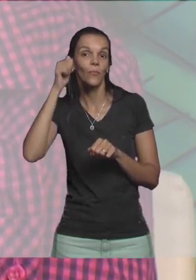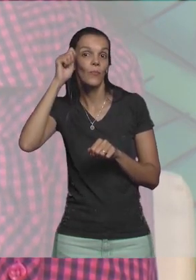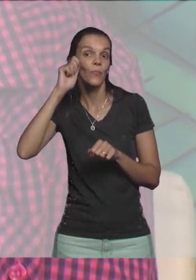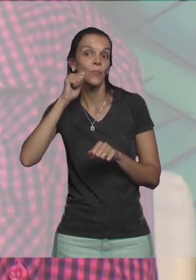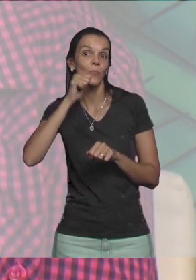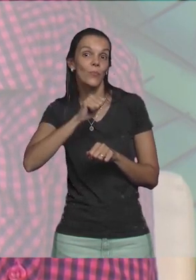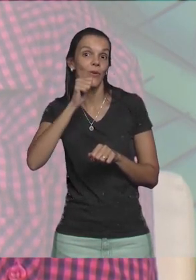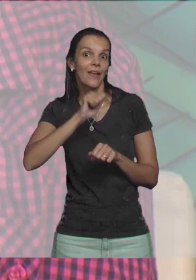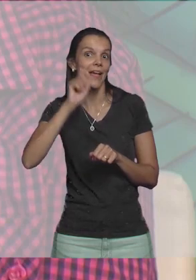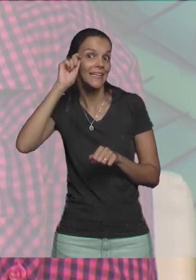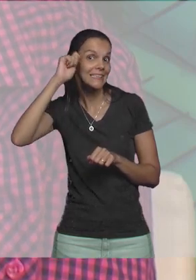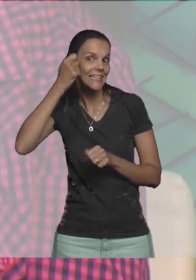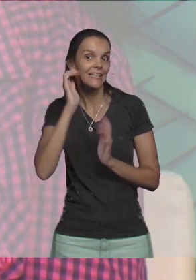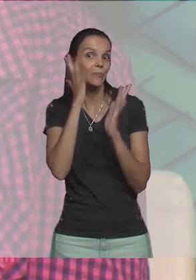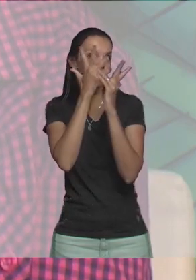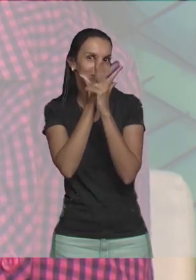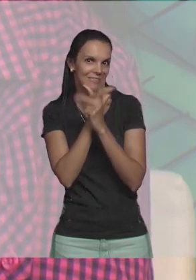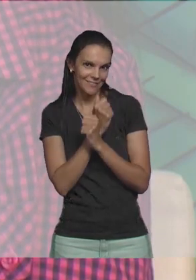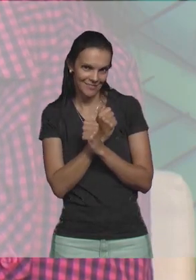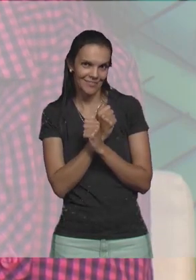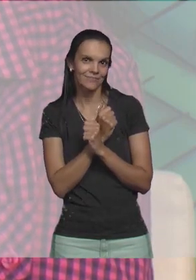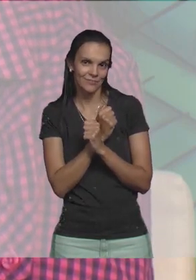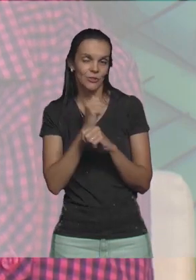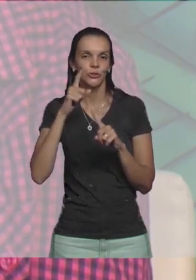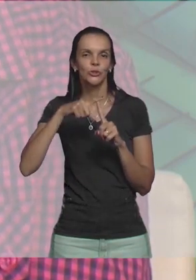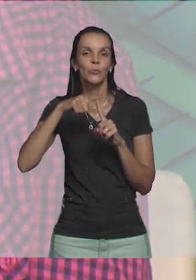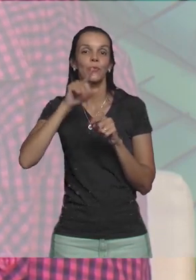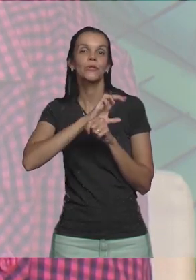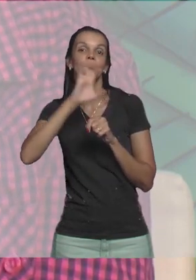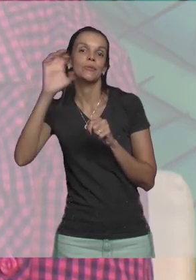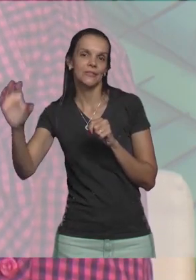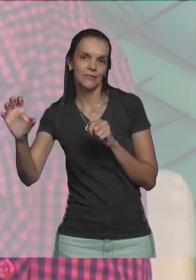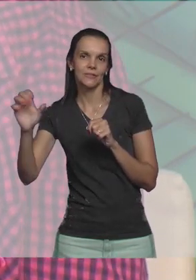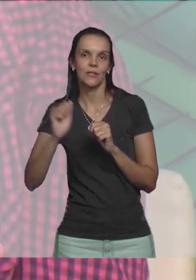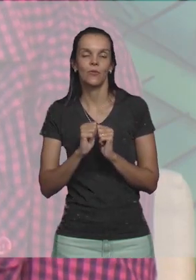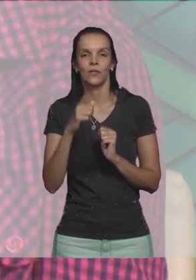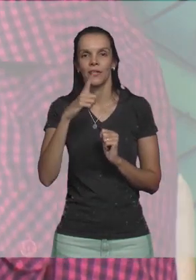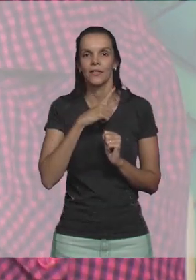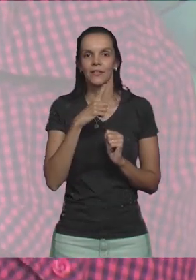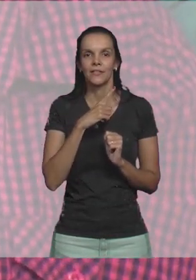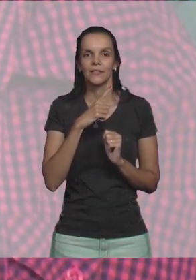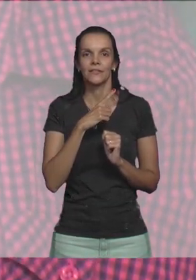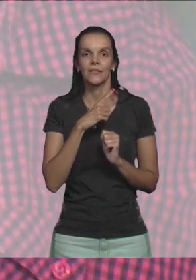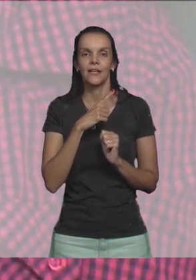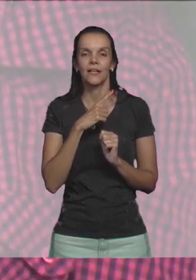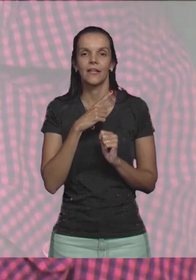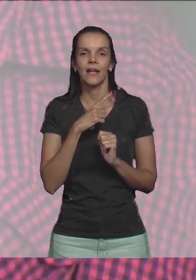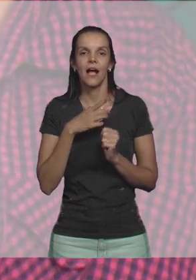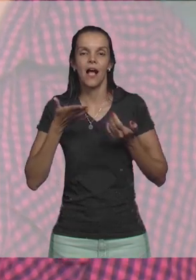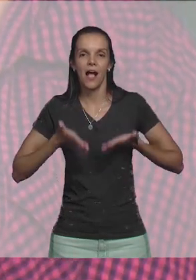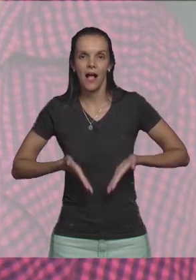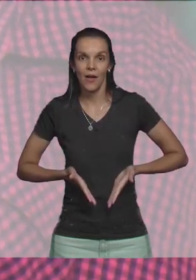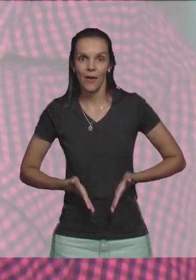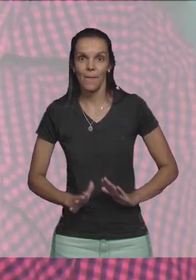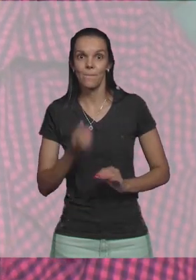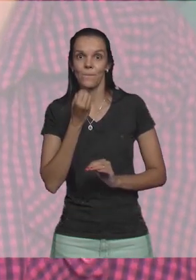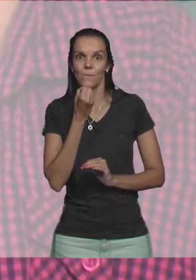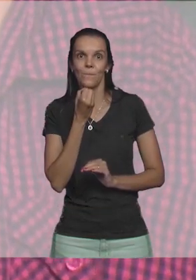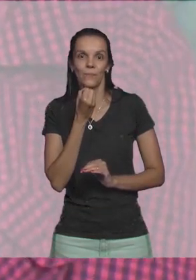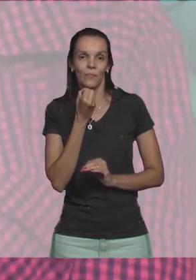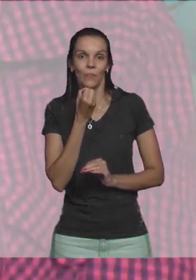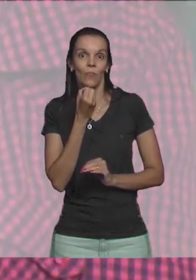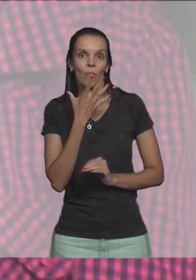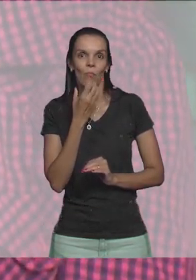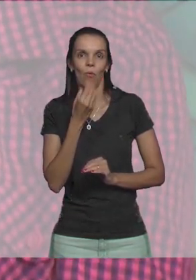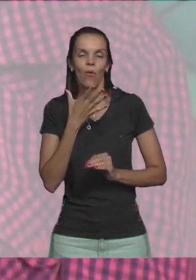Negra e bonita e que tem um bom quadril para parir, porque era essa a ideia, né? Isso